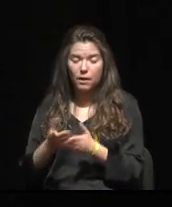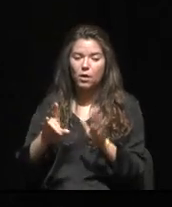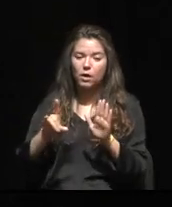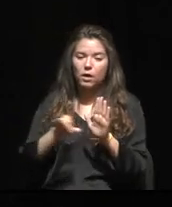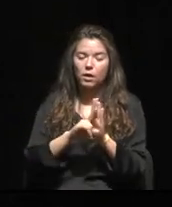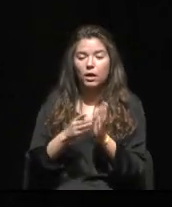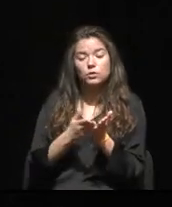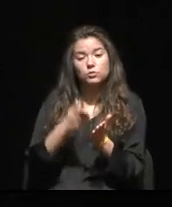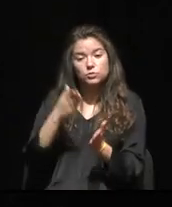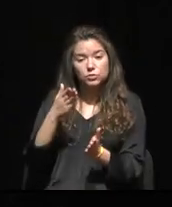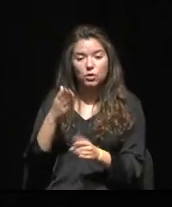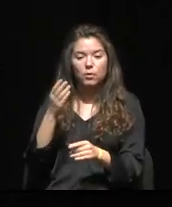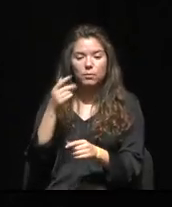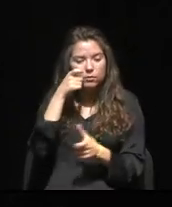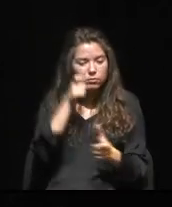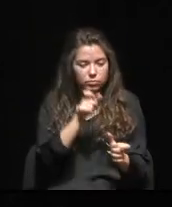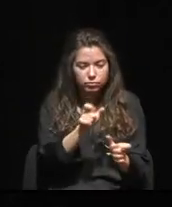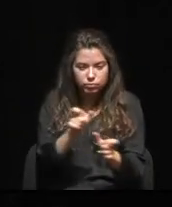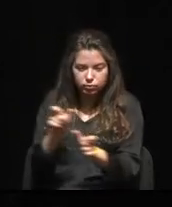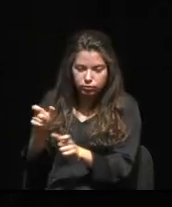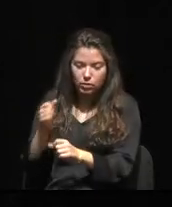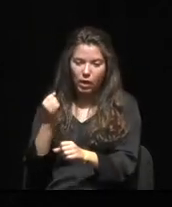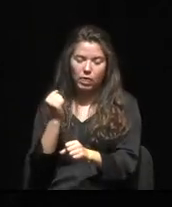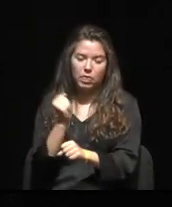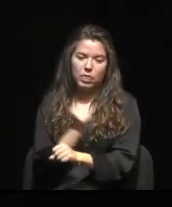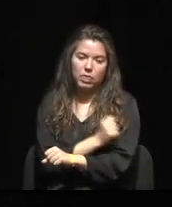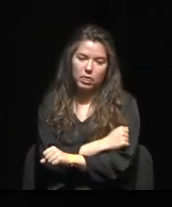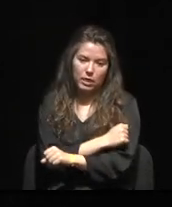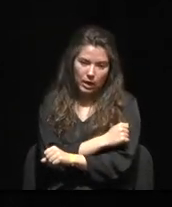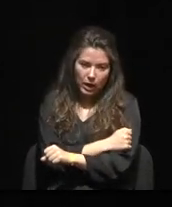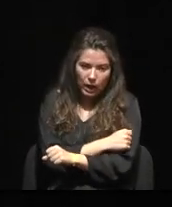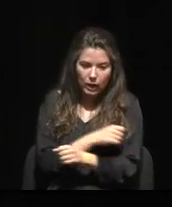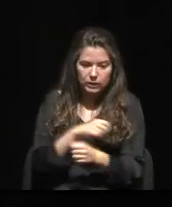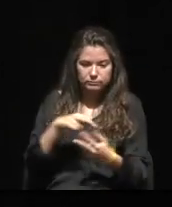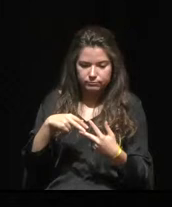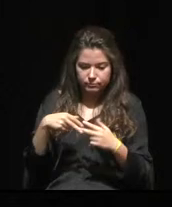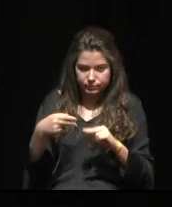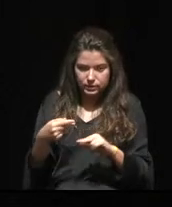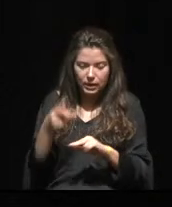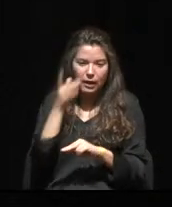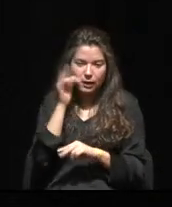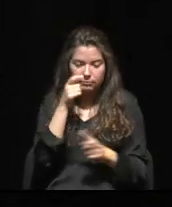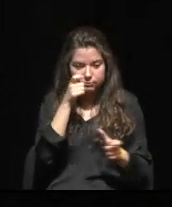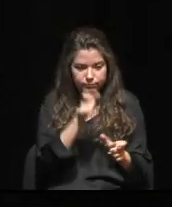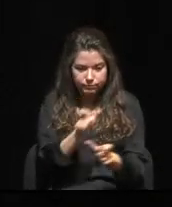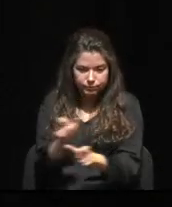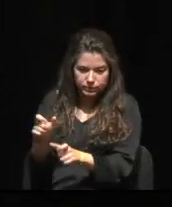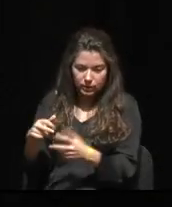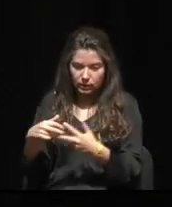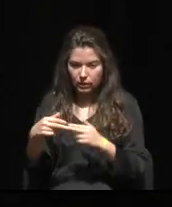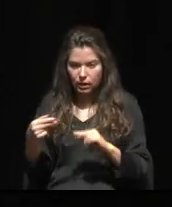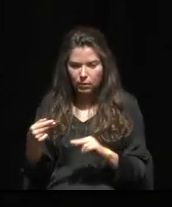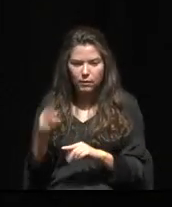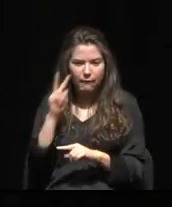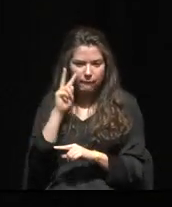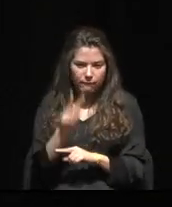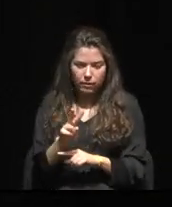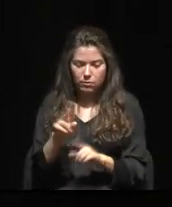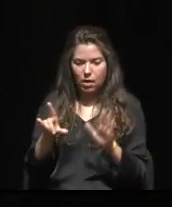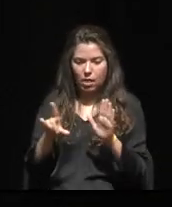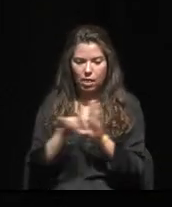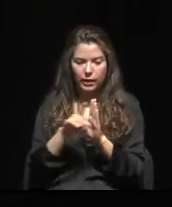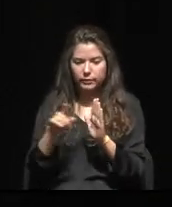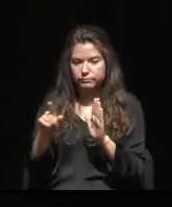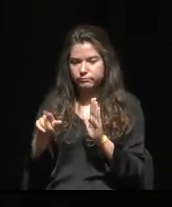exclusividade a realização das inspeções urbanísticas aos fiscais municipais verificando-se diariamente uma clara violação da